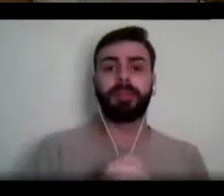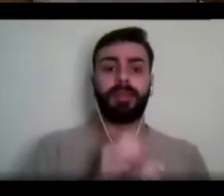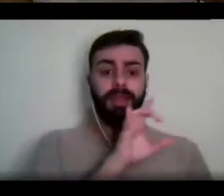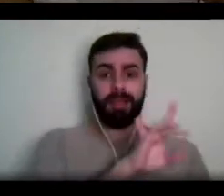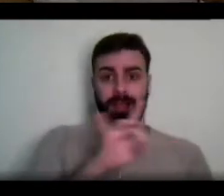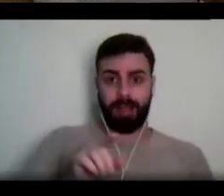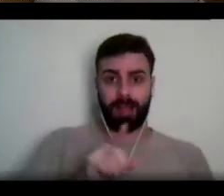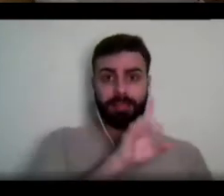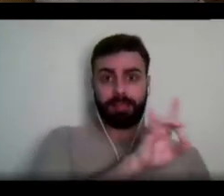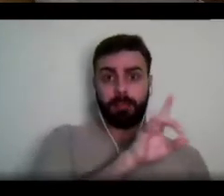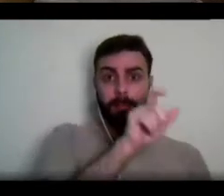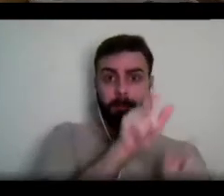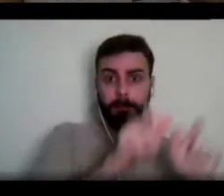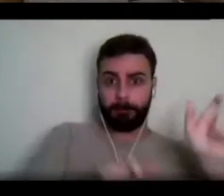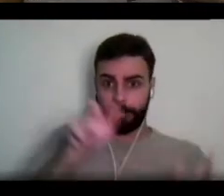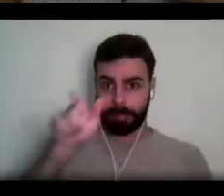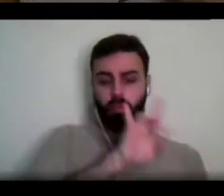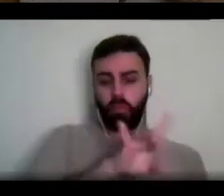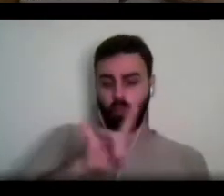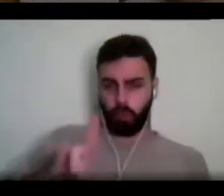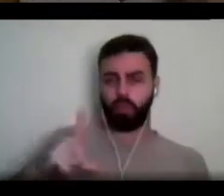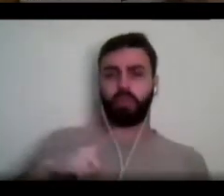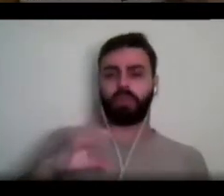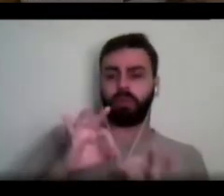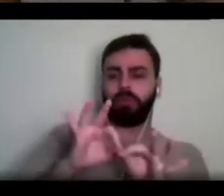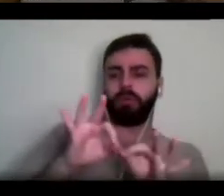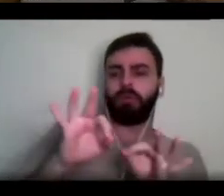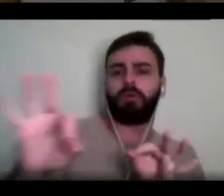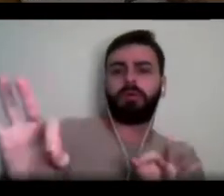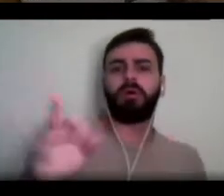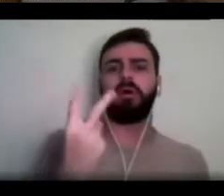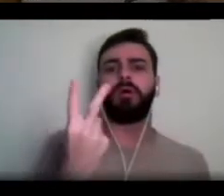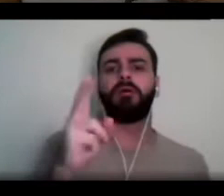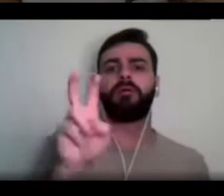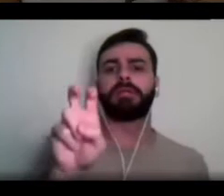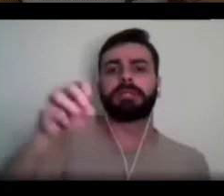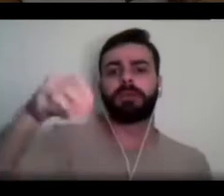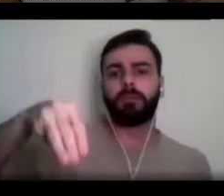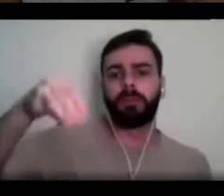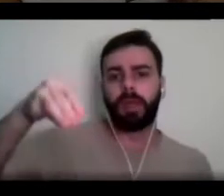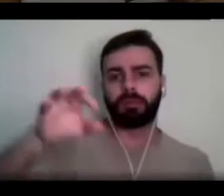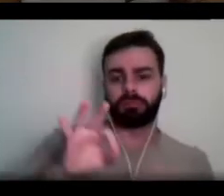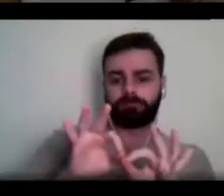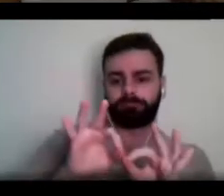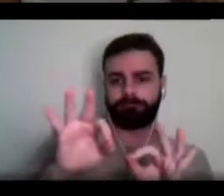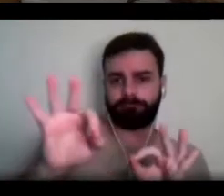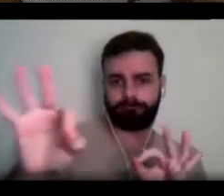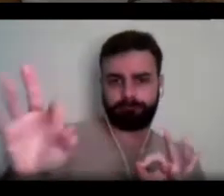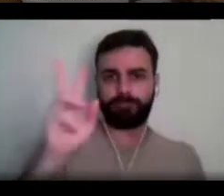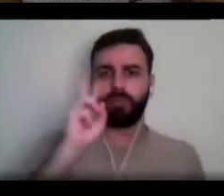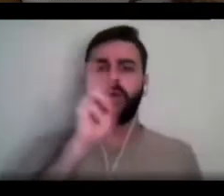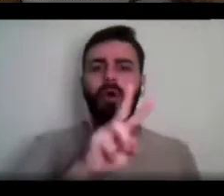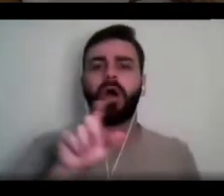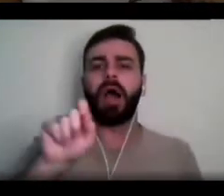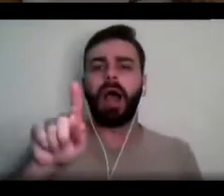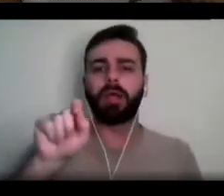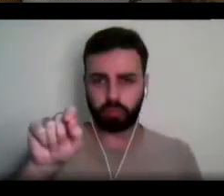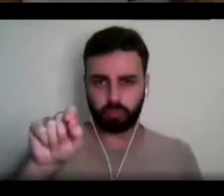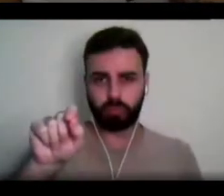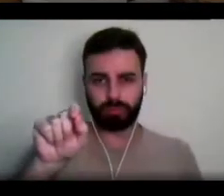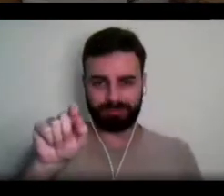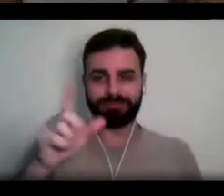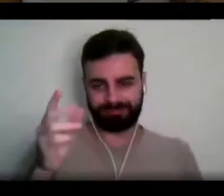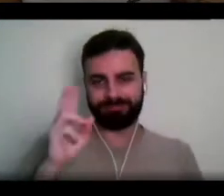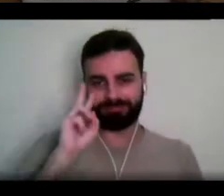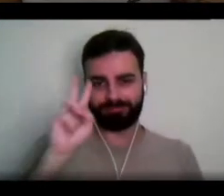uma gincana, cada concorrente percorre um espaço, né, de 25